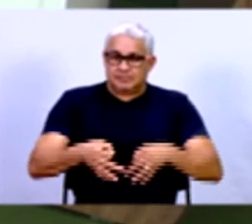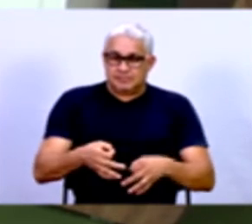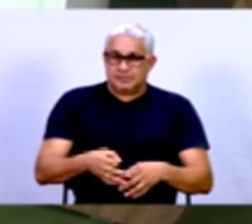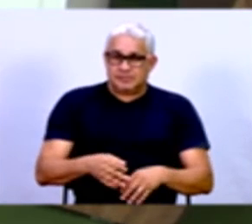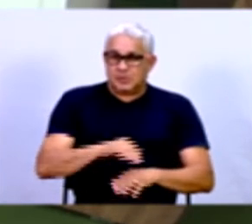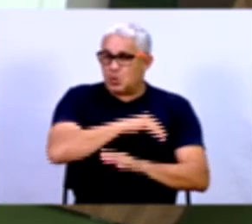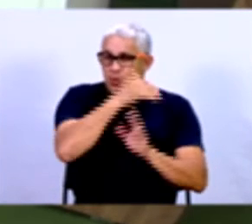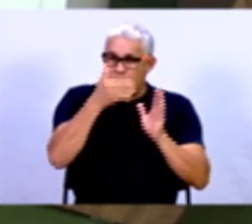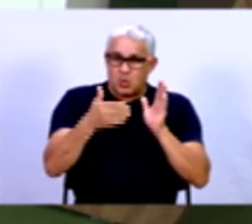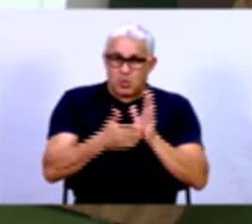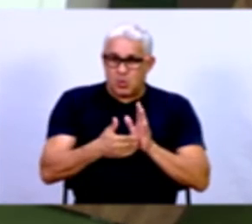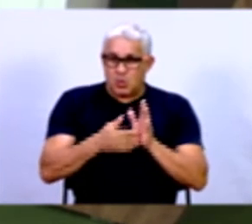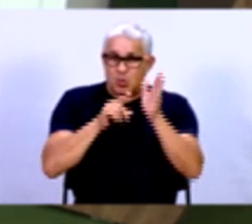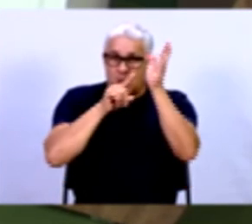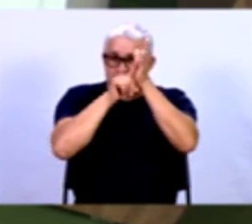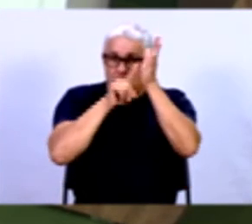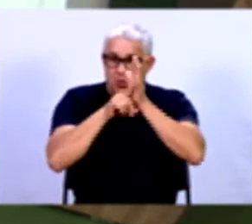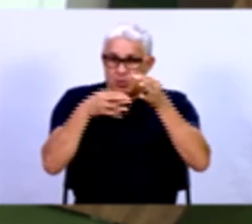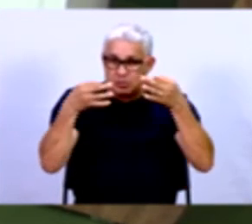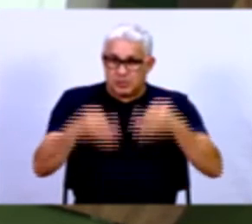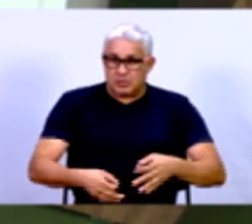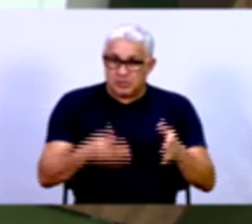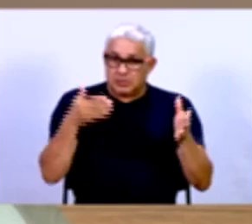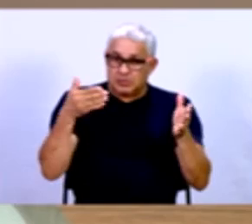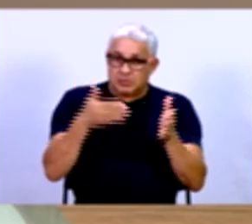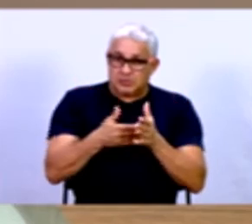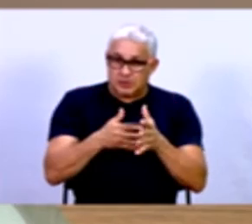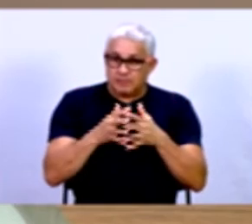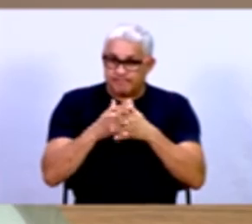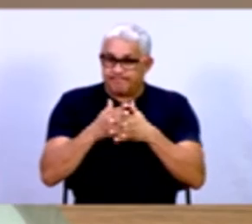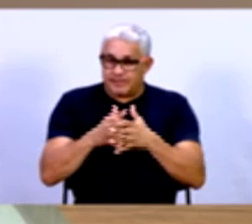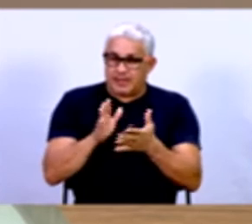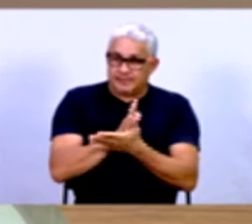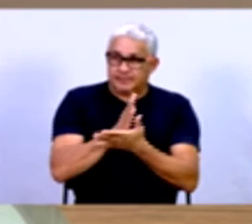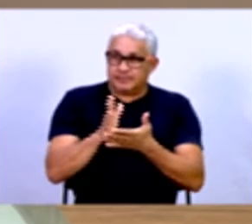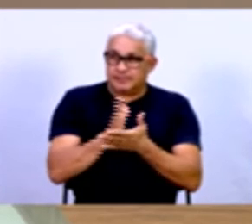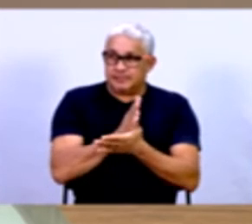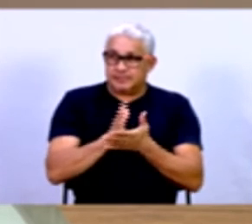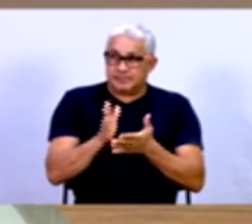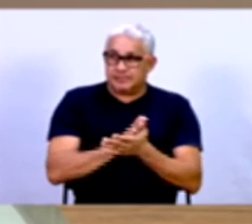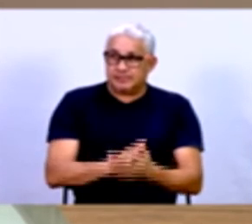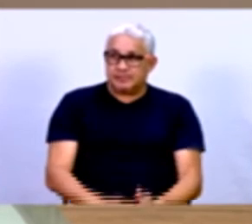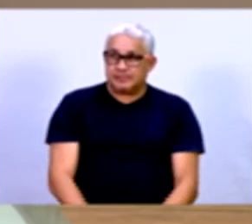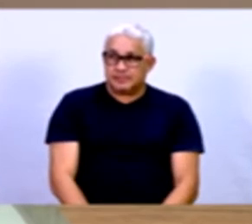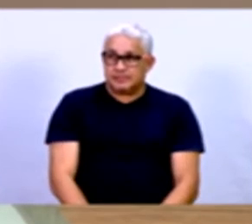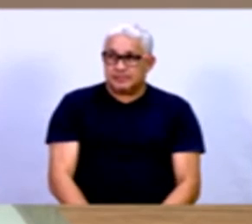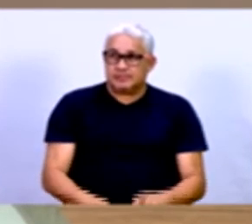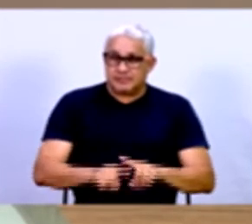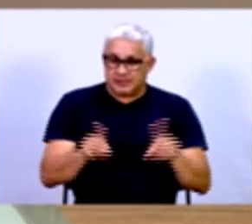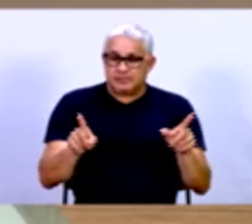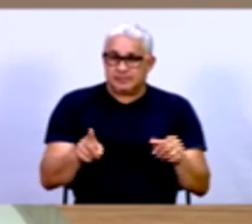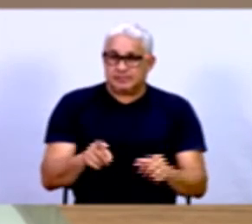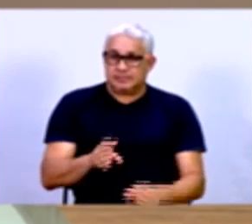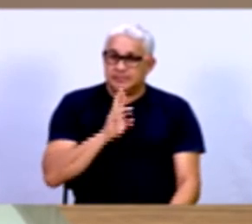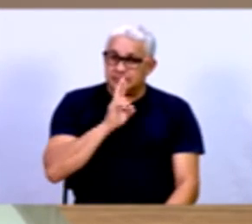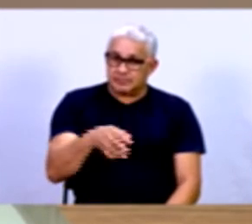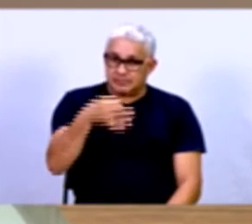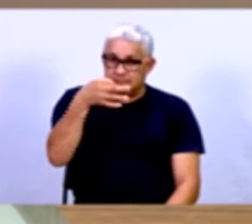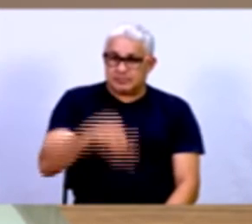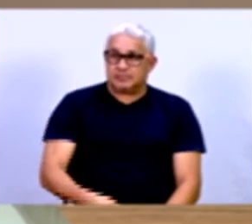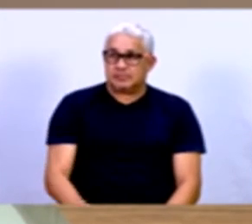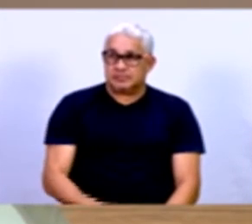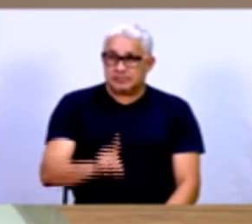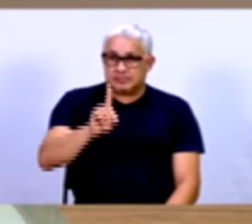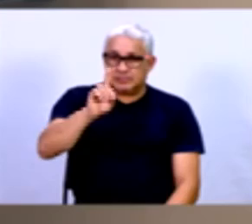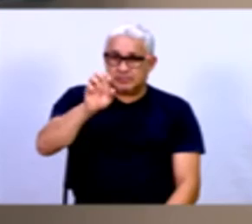questões estão corretas. Essa última aí houve uma certa confusão com relação às descrições, mas a resposta estava certa, só a descrição